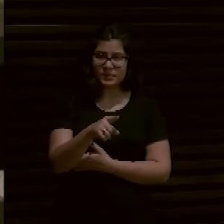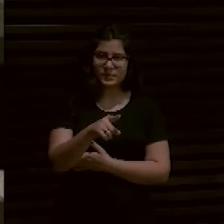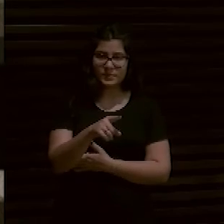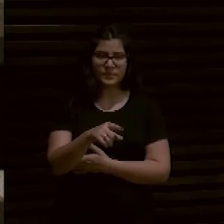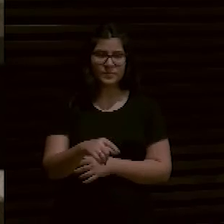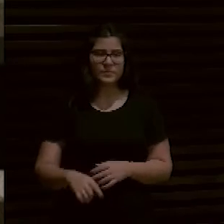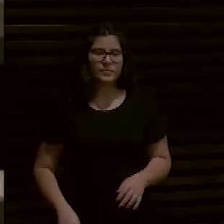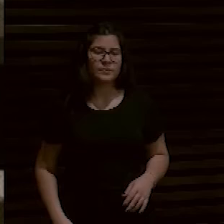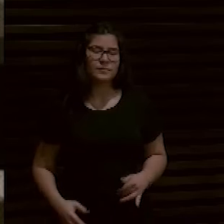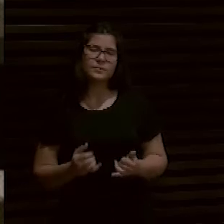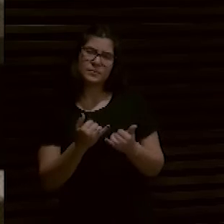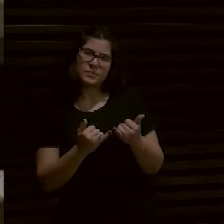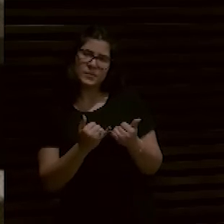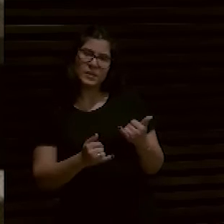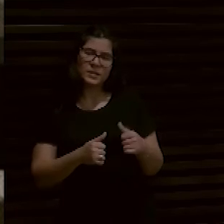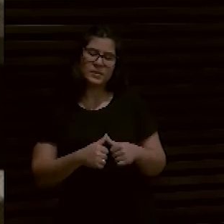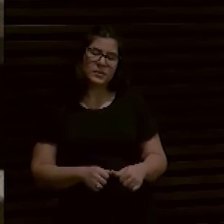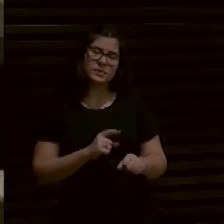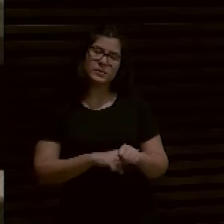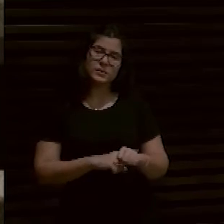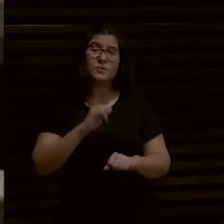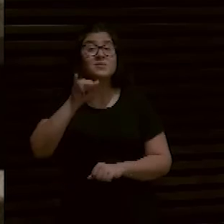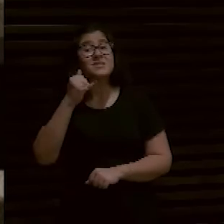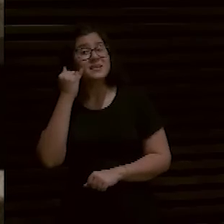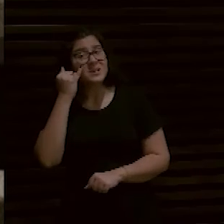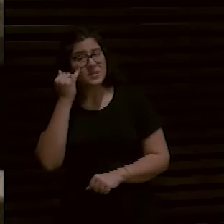E parece que nesse momento, Jeremias